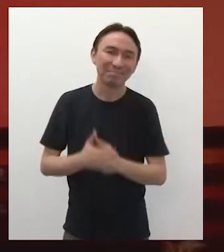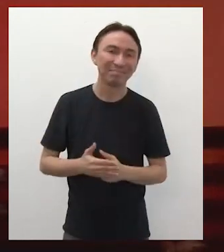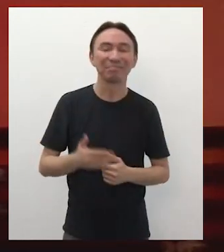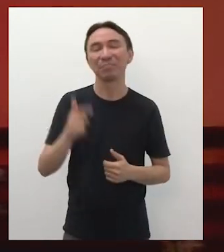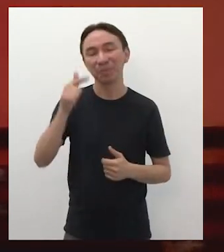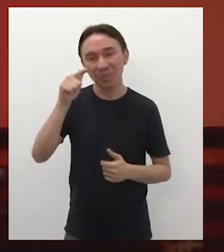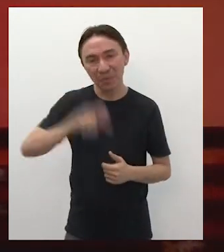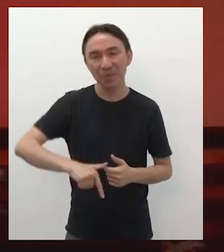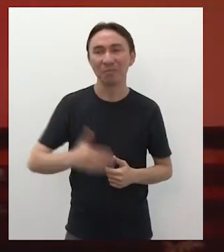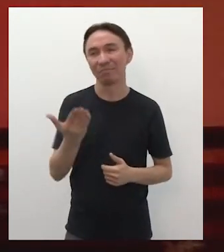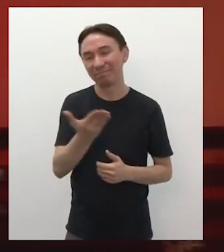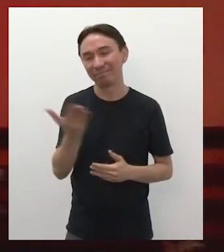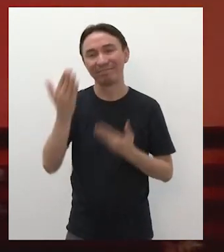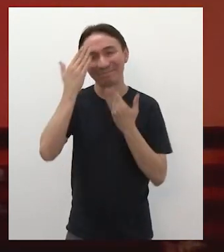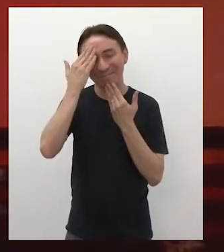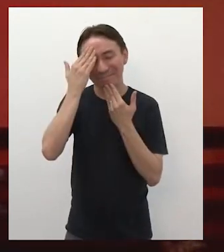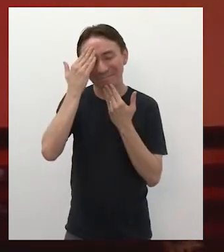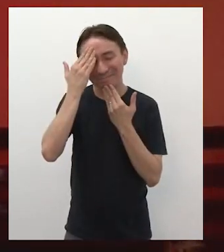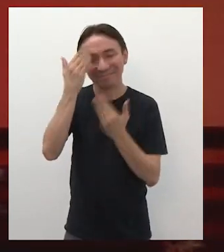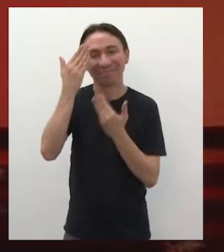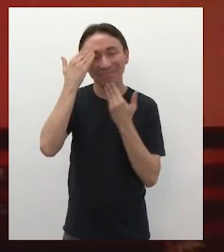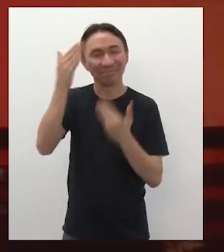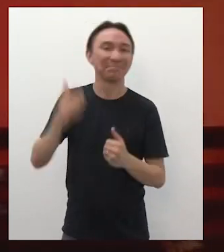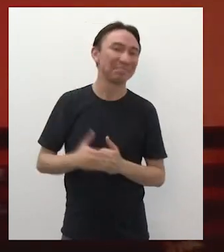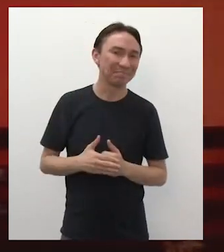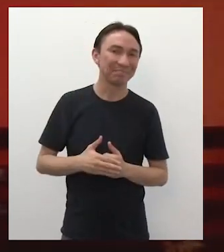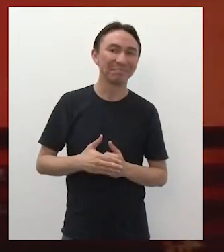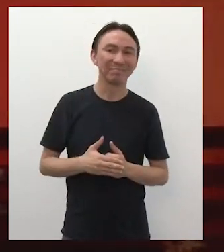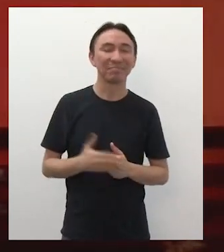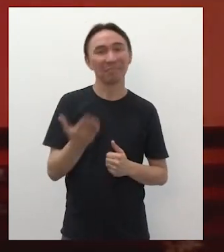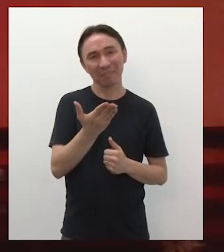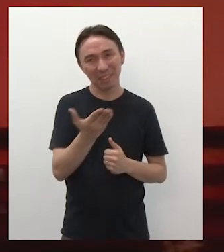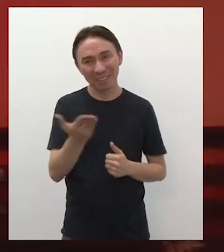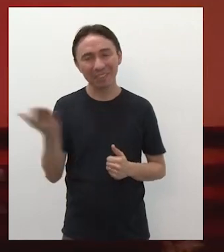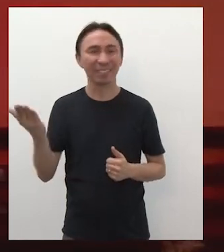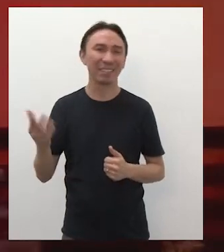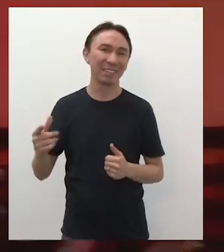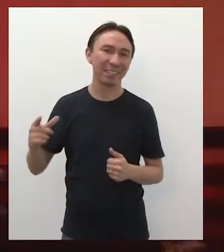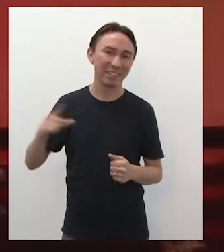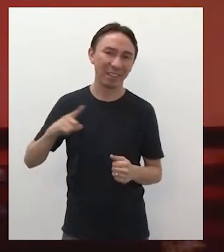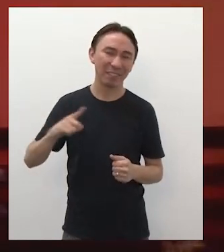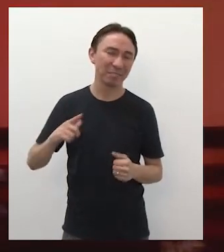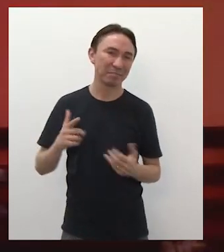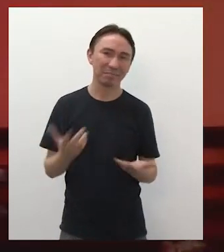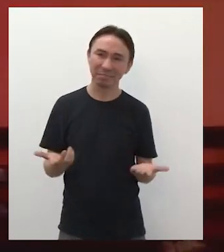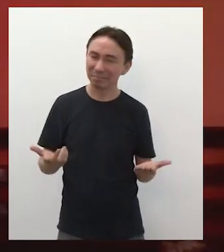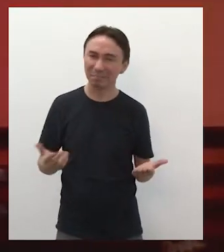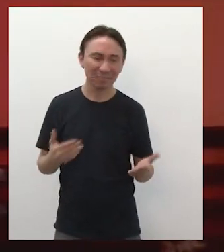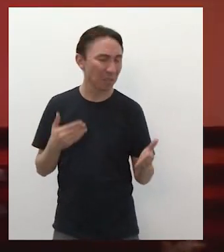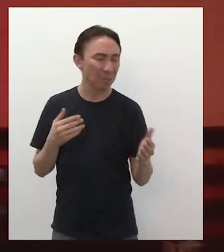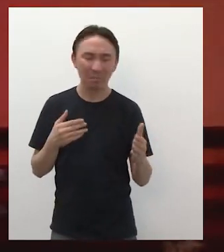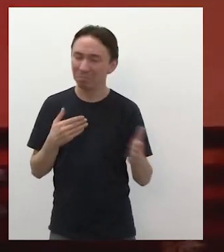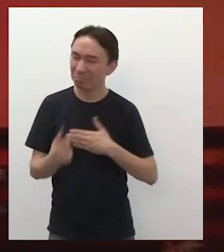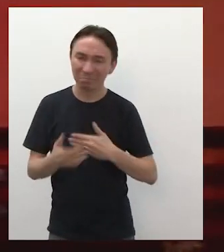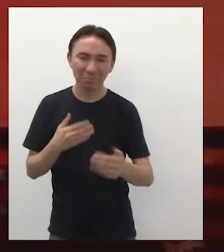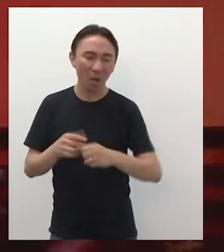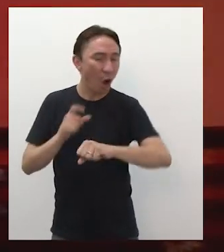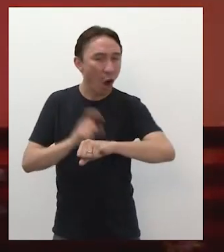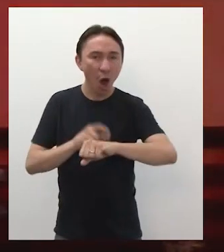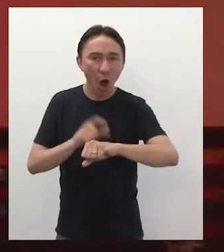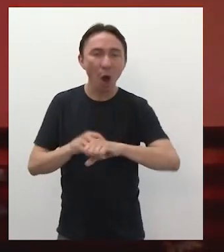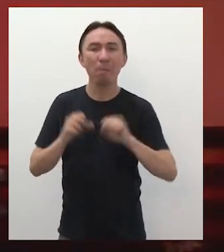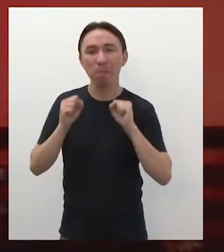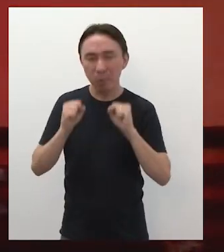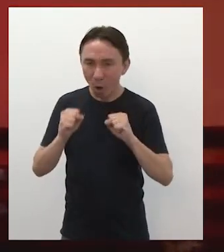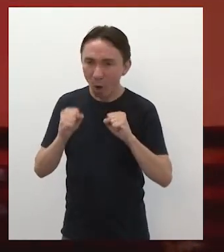a você. E você tem entrada a hora que você quiser, por favor,